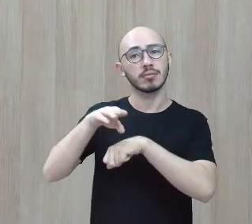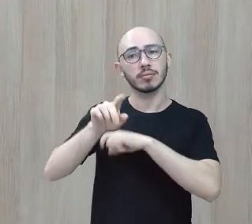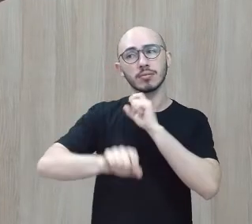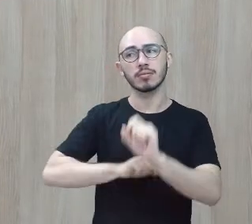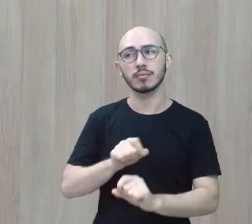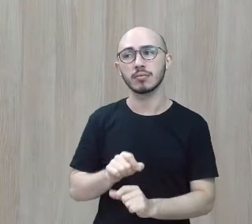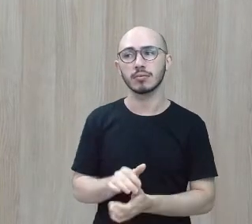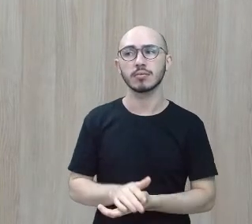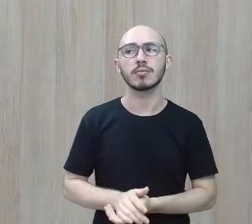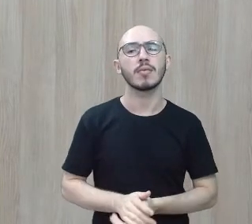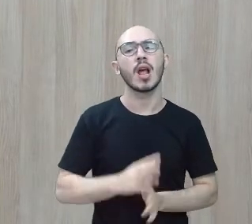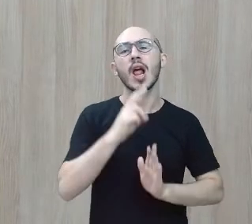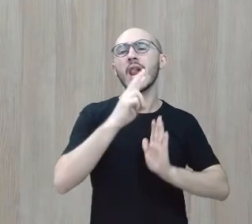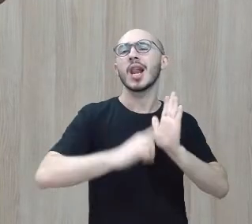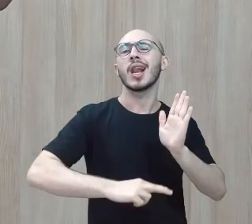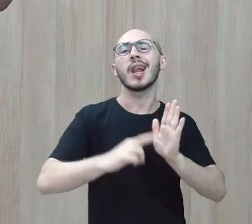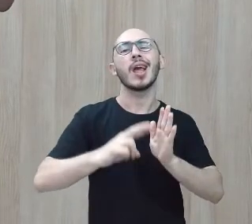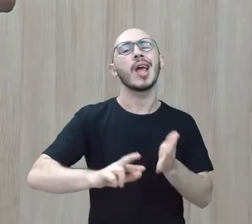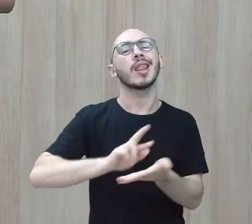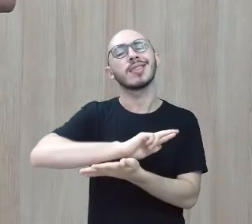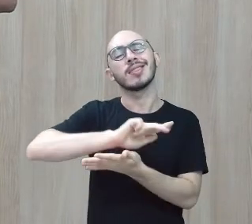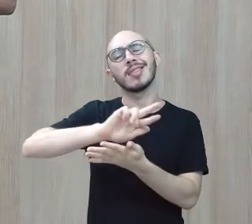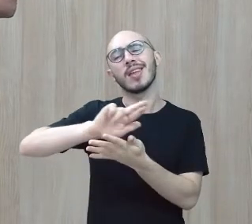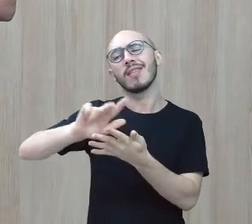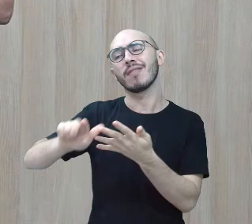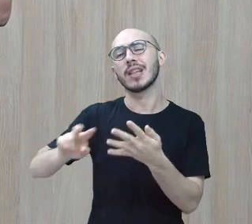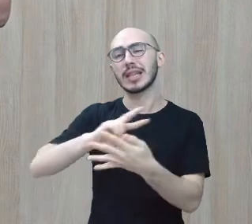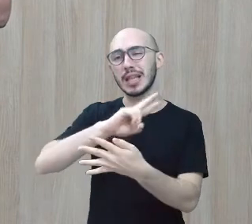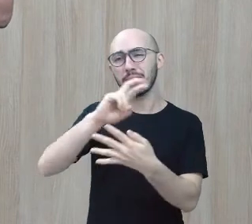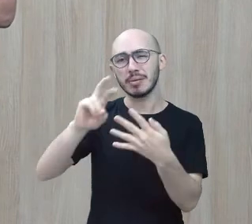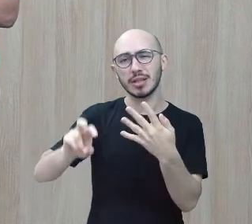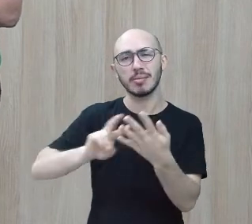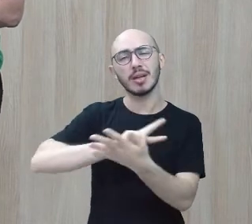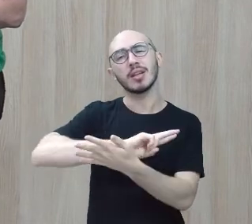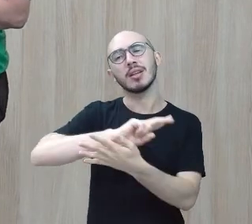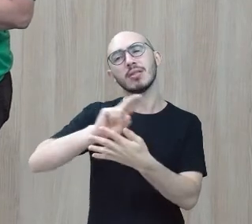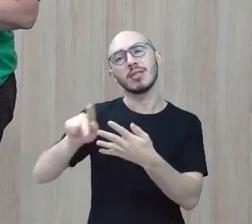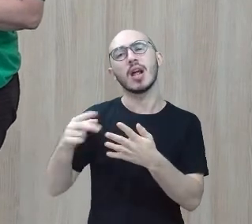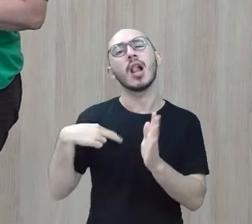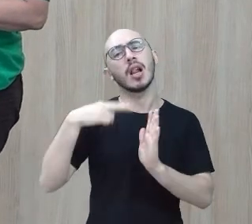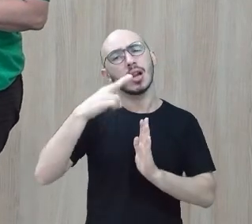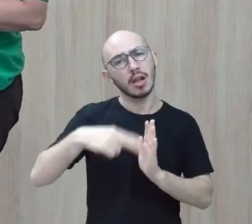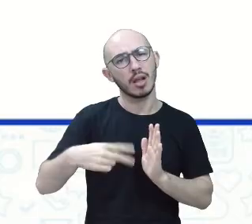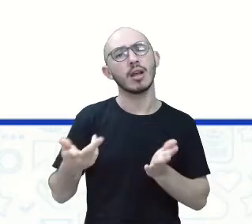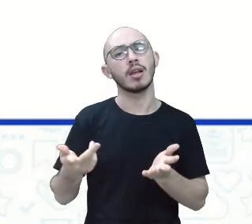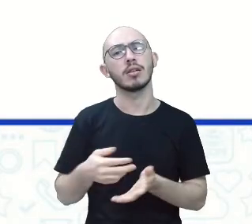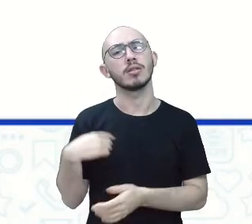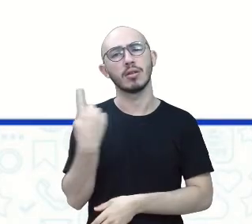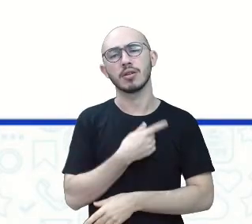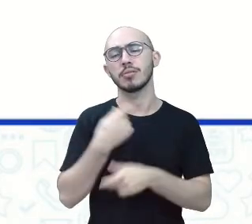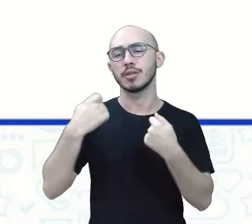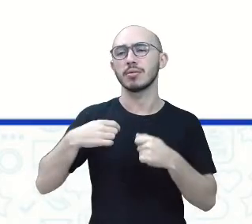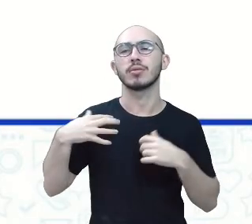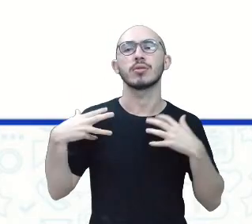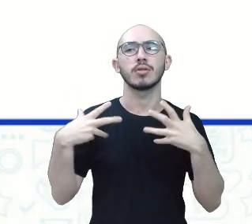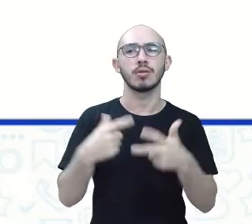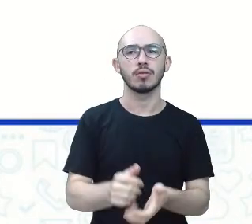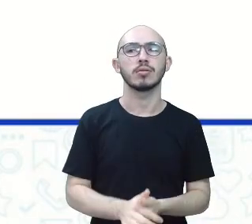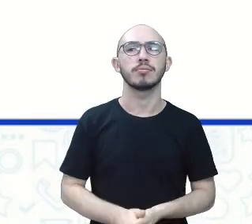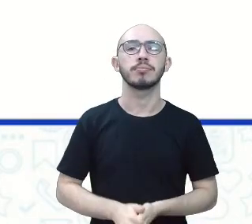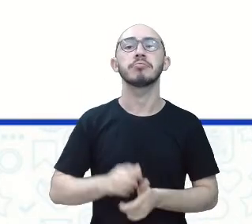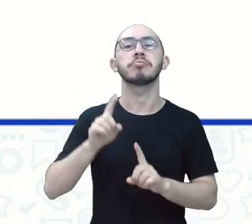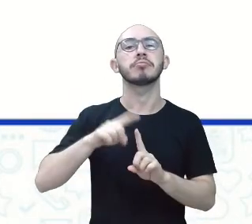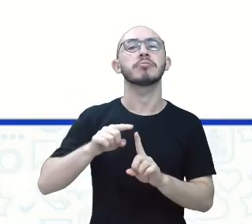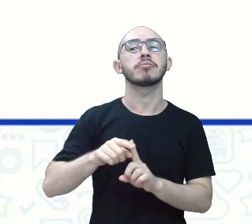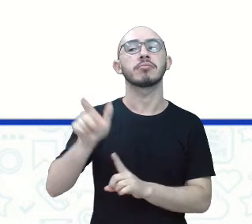dado. Leiam diversos temas, tá, pessoal? Precisamos de todos. Seu estilo